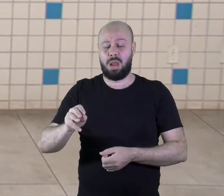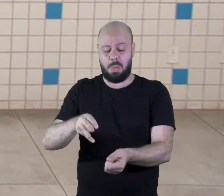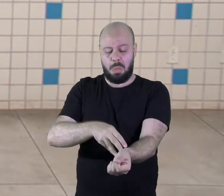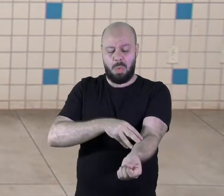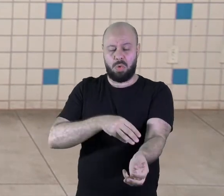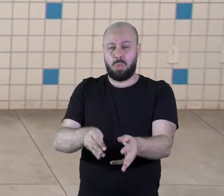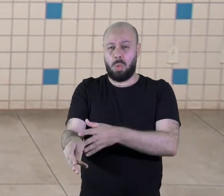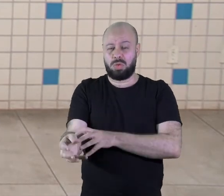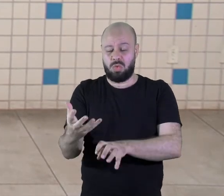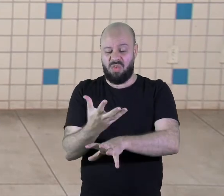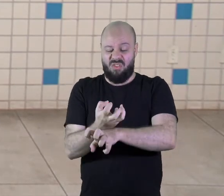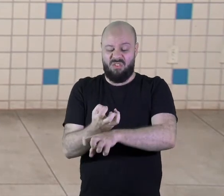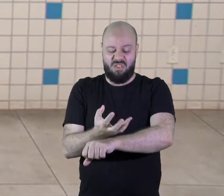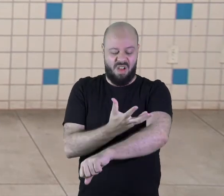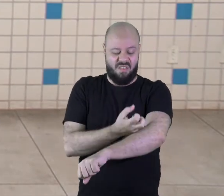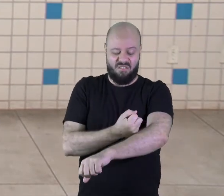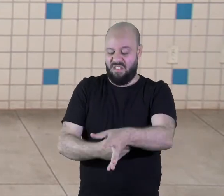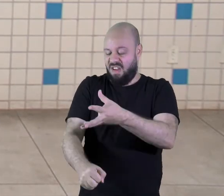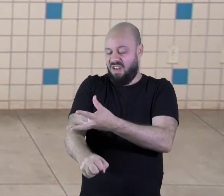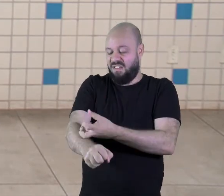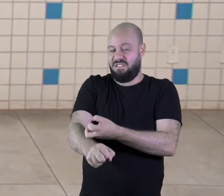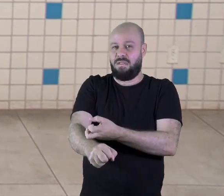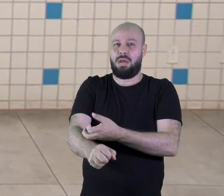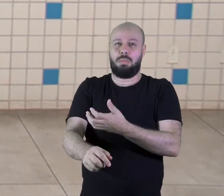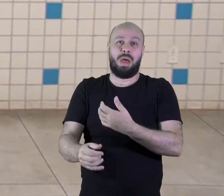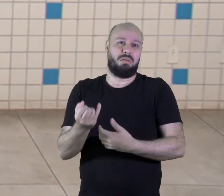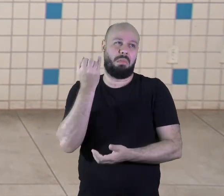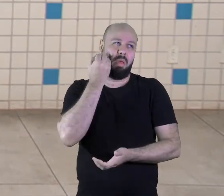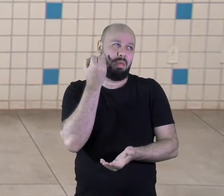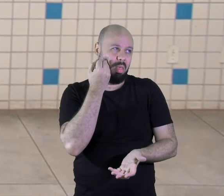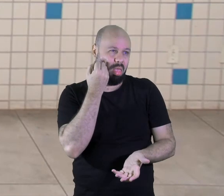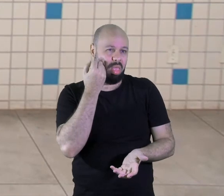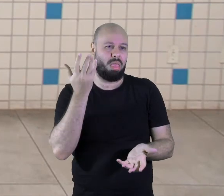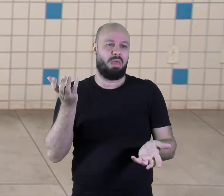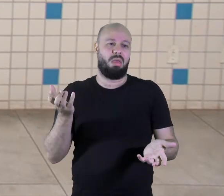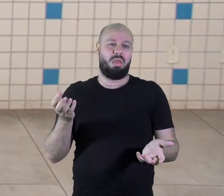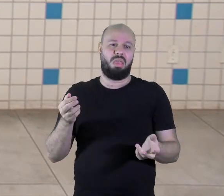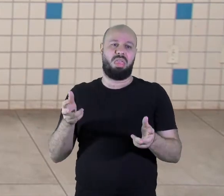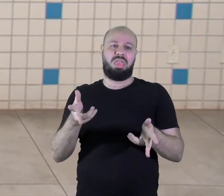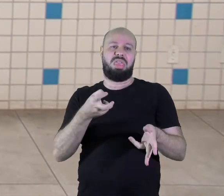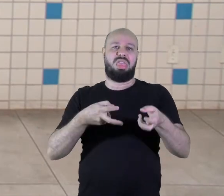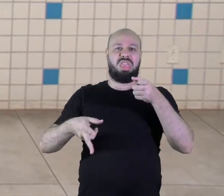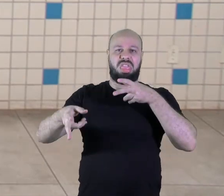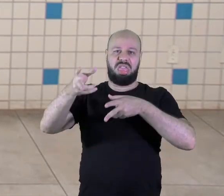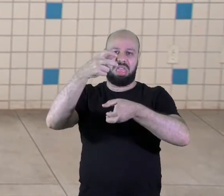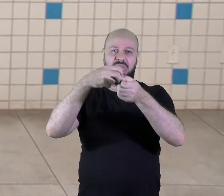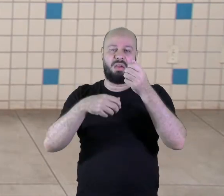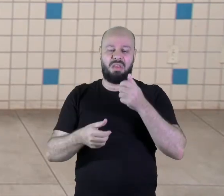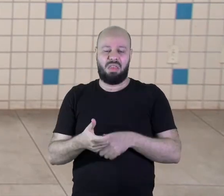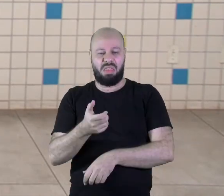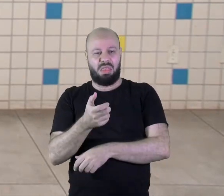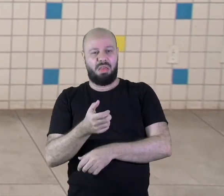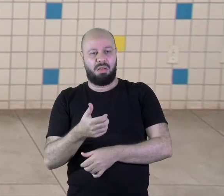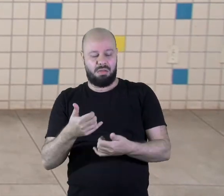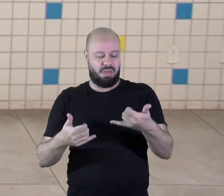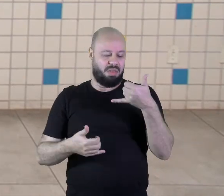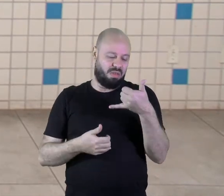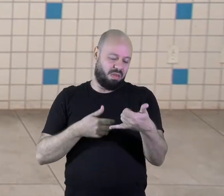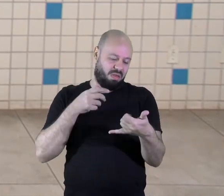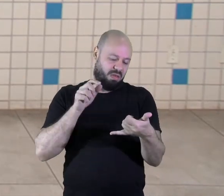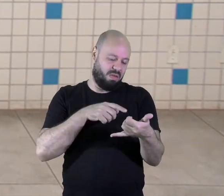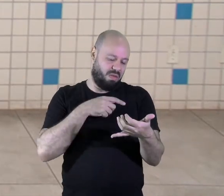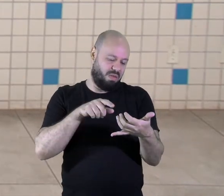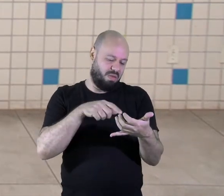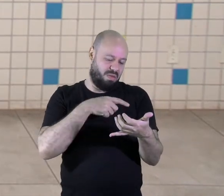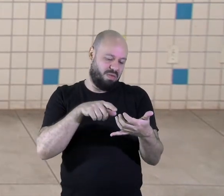ficar atrofiado. Aí o bicho preguiça em cima do sofá, só no celular o dia todo. Para que músculo aí, né? Vai